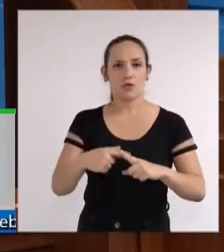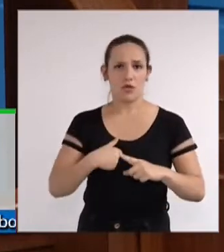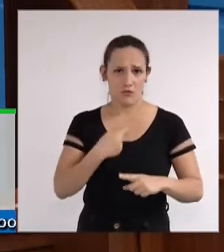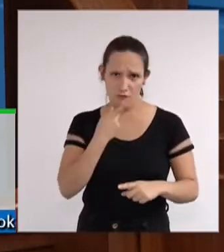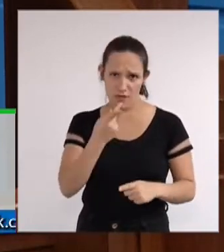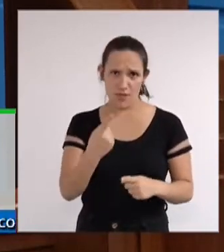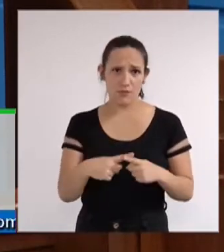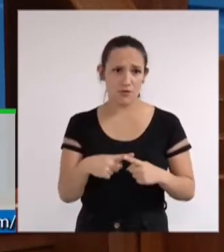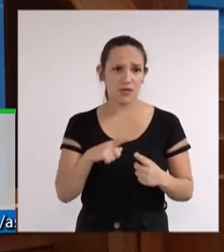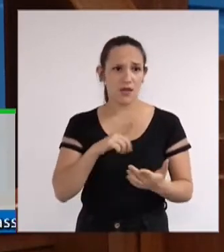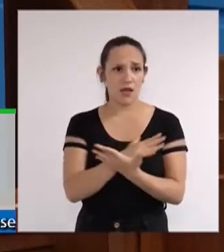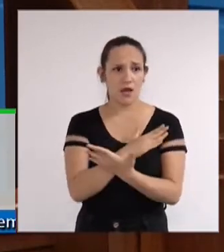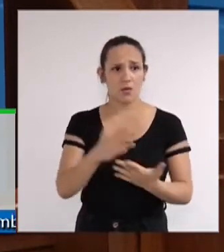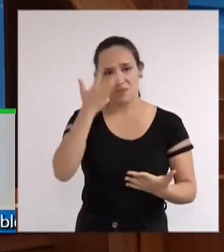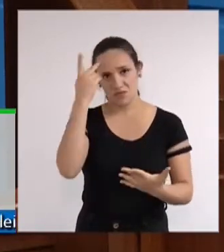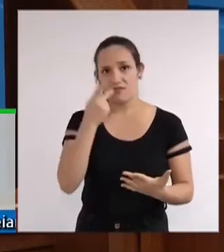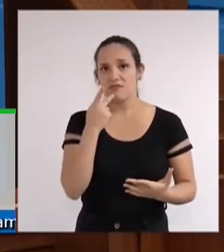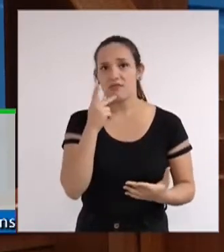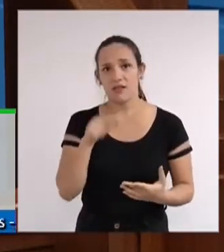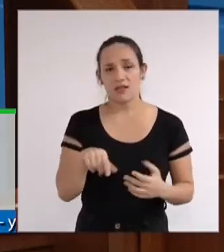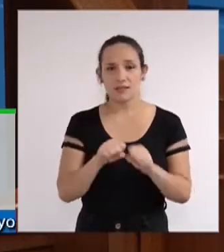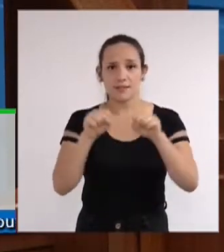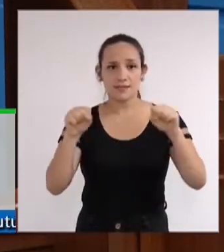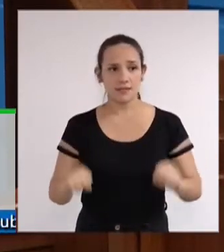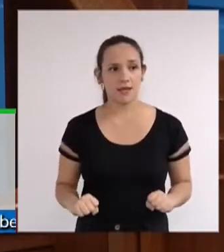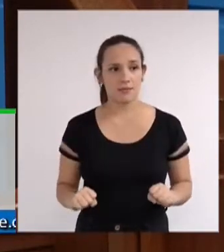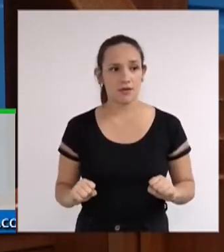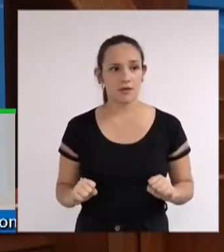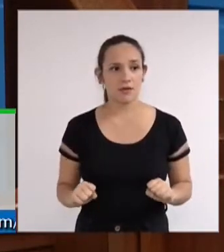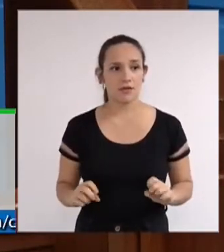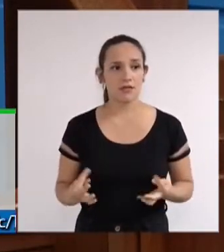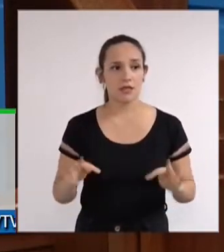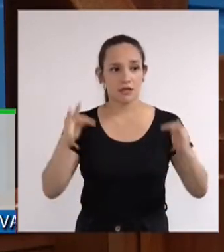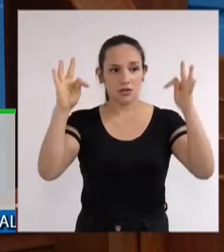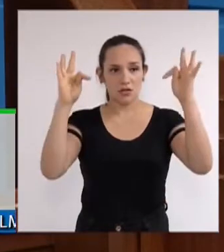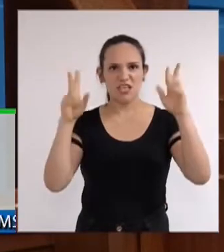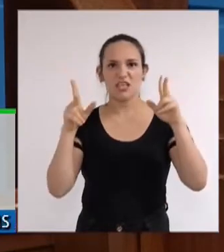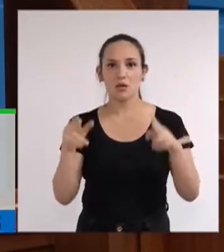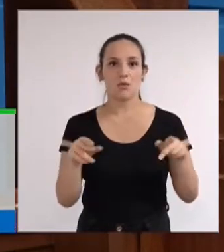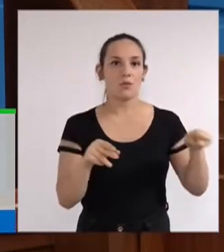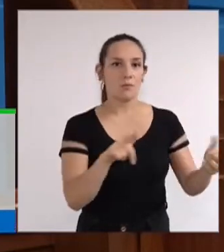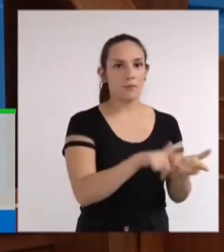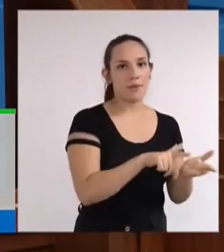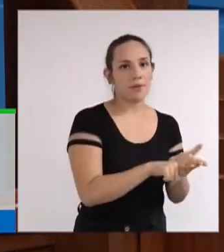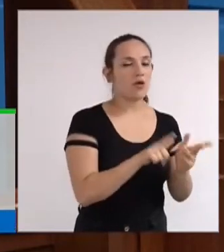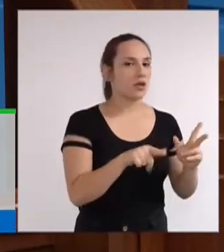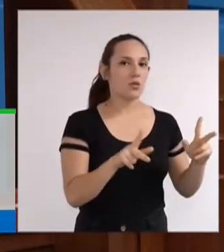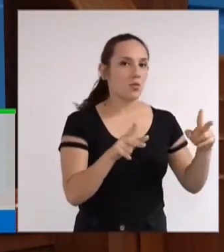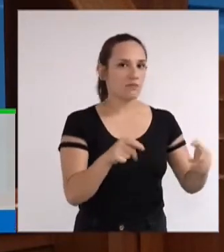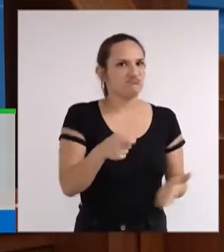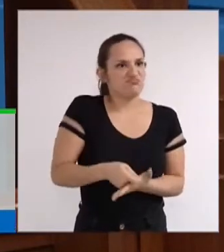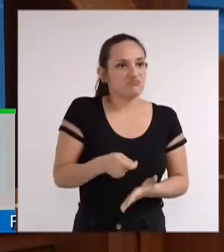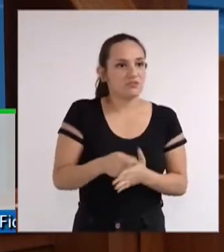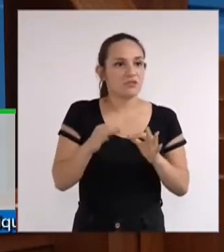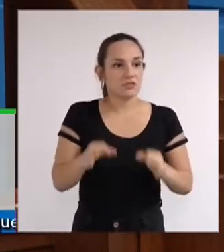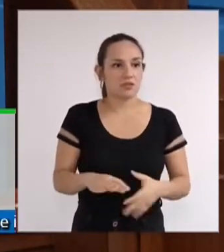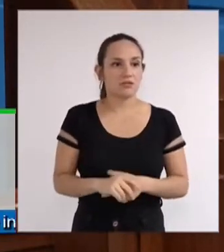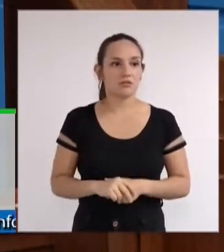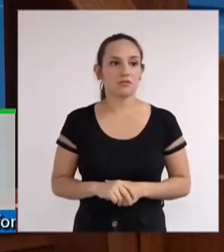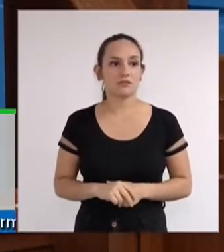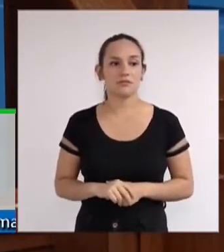de que o sistema eletrônico de votação é tão rígido quanto o sistema de votação do Congresso